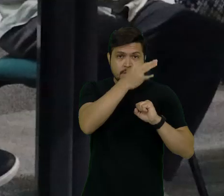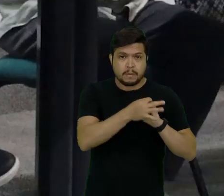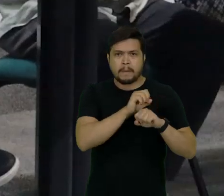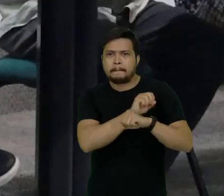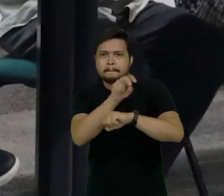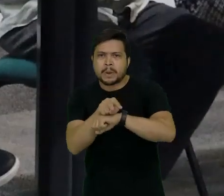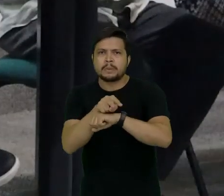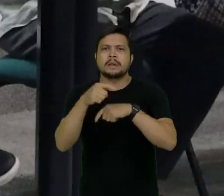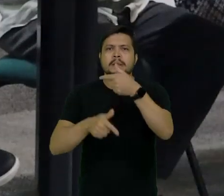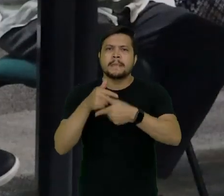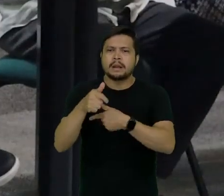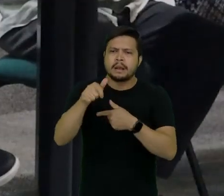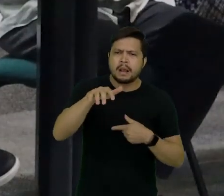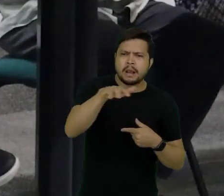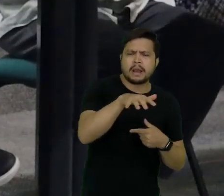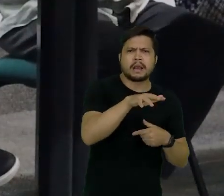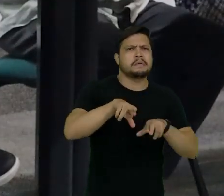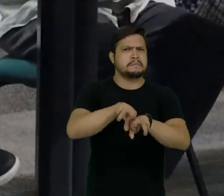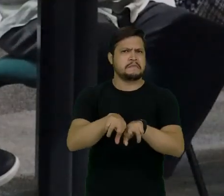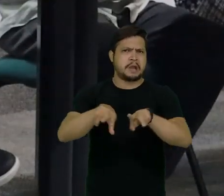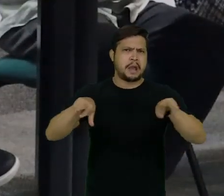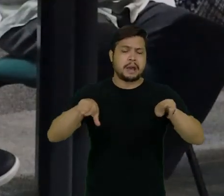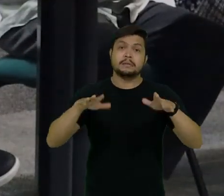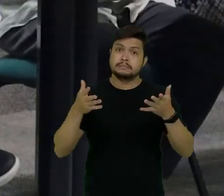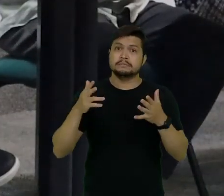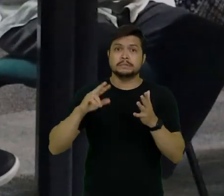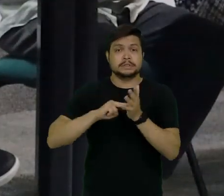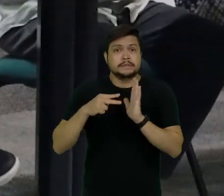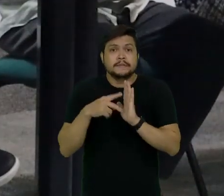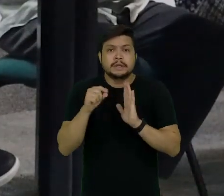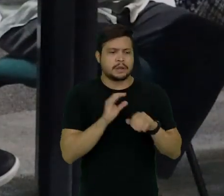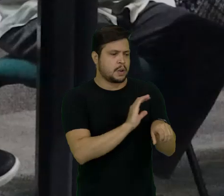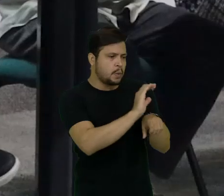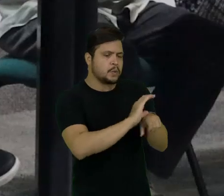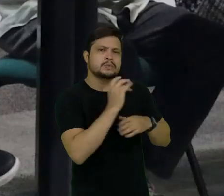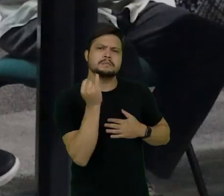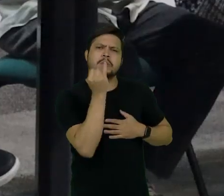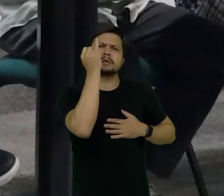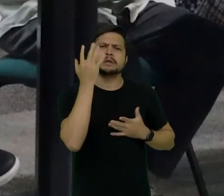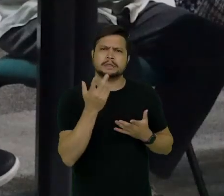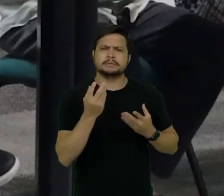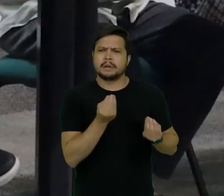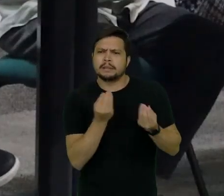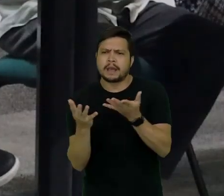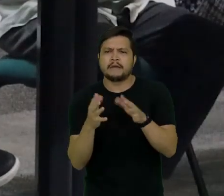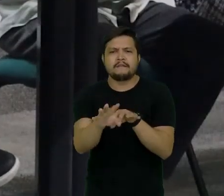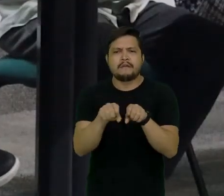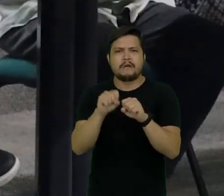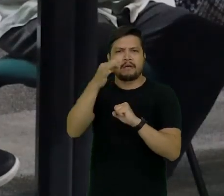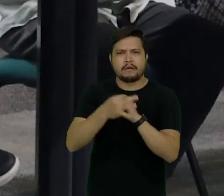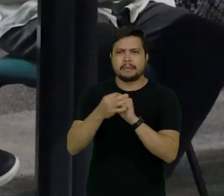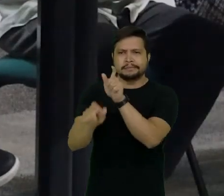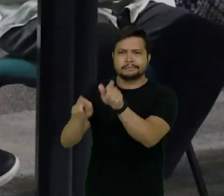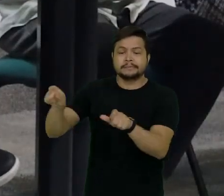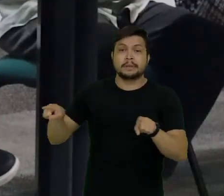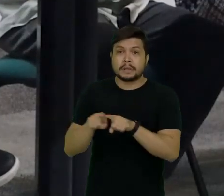mesmo empreendedorismo. E isso mostra o quão importante o curso é na formação de pessoas e transformação de vidas. Essa comemoração é